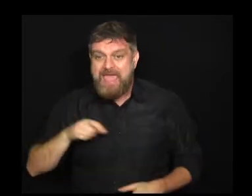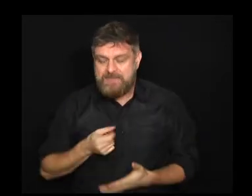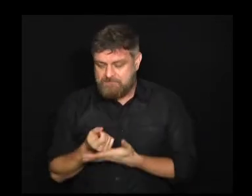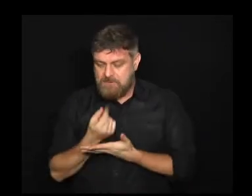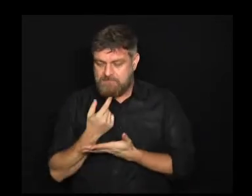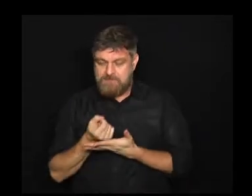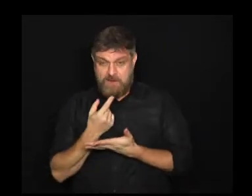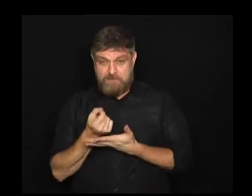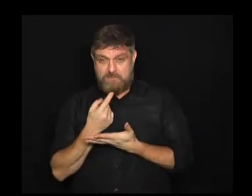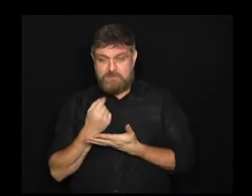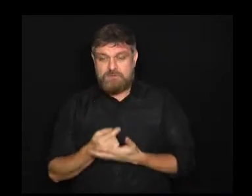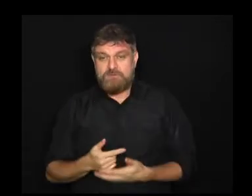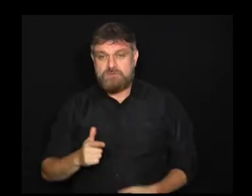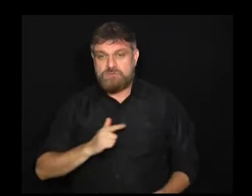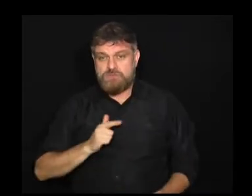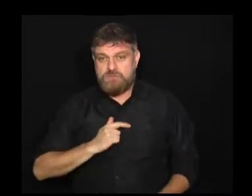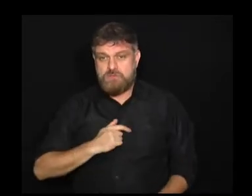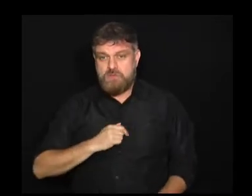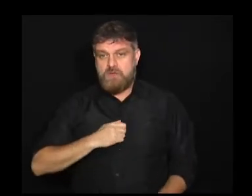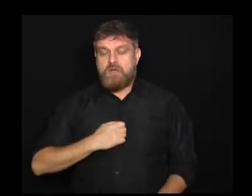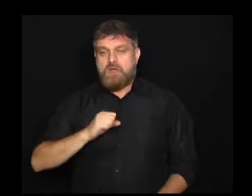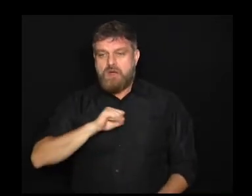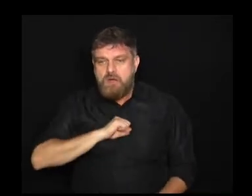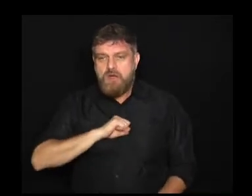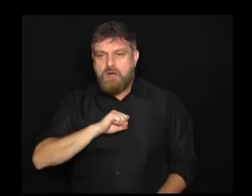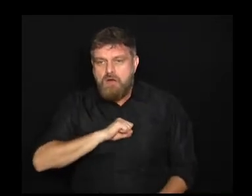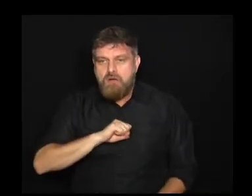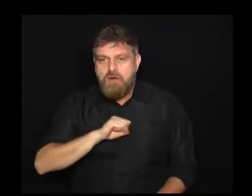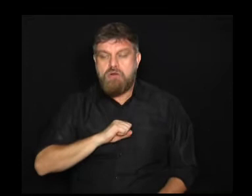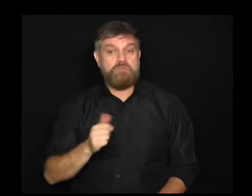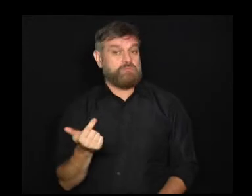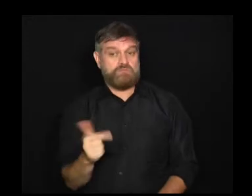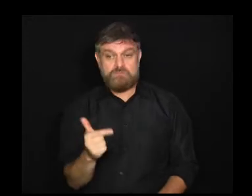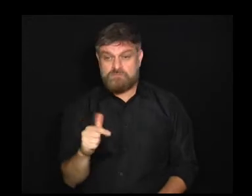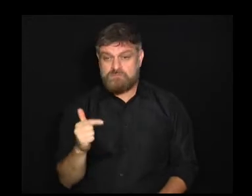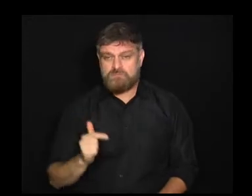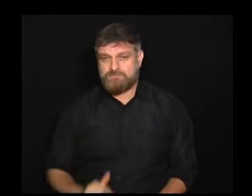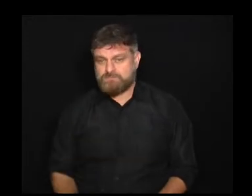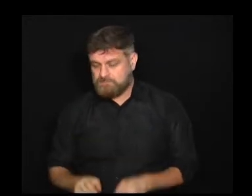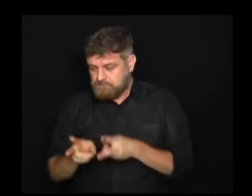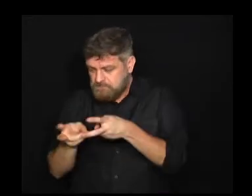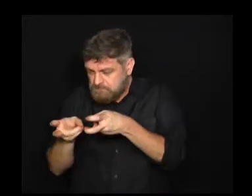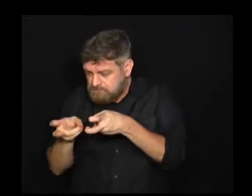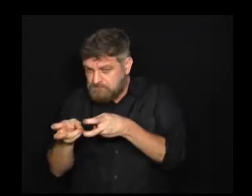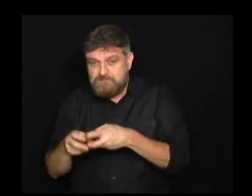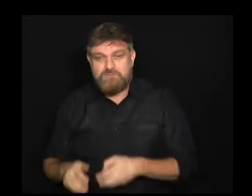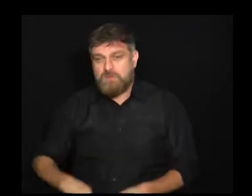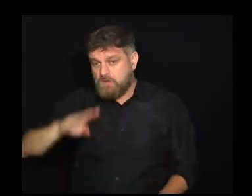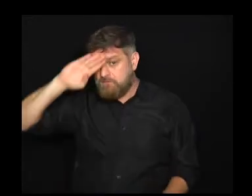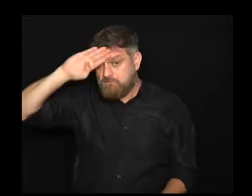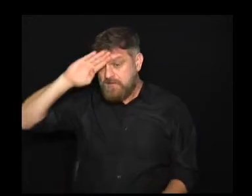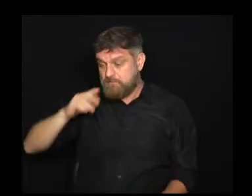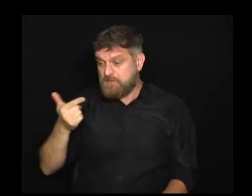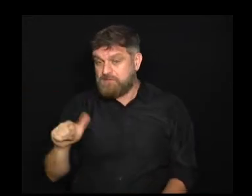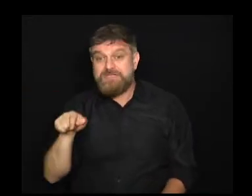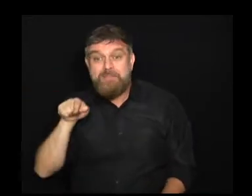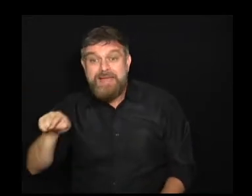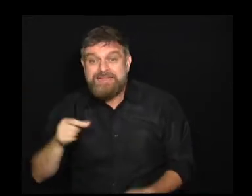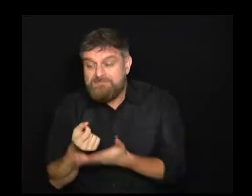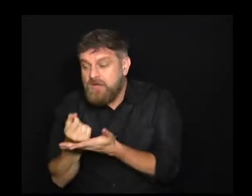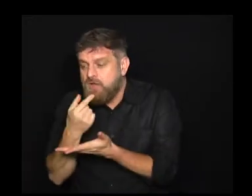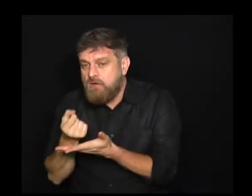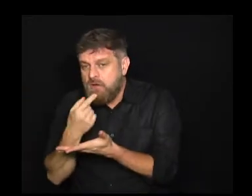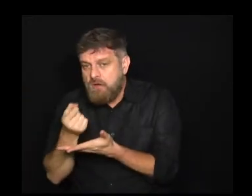com mal-estar, não tinha tosse de fato, mas tinha sintomas inespecíficos, não tinha febre, mas estava tomando antitérmico,